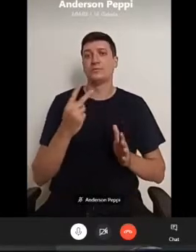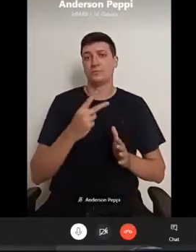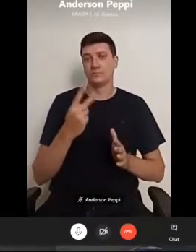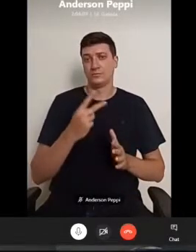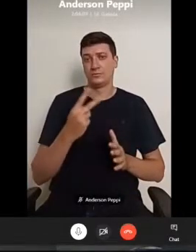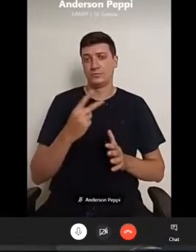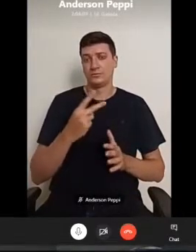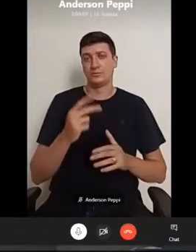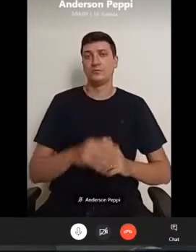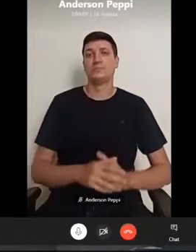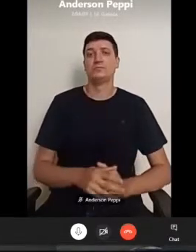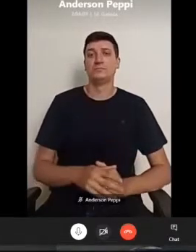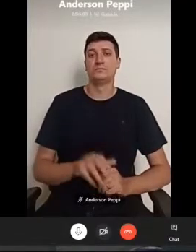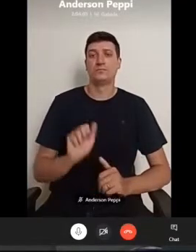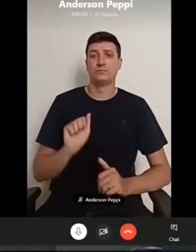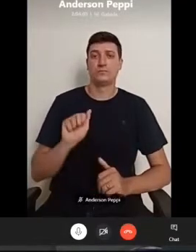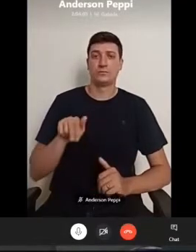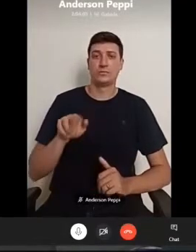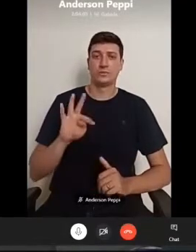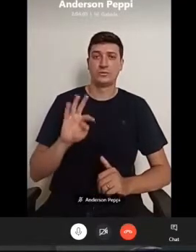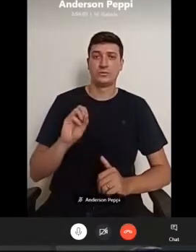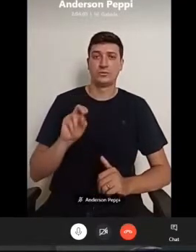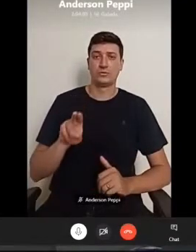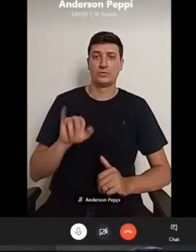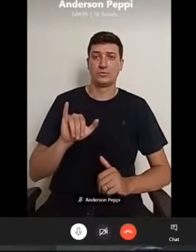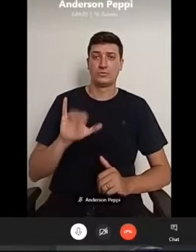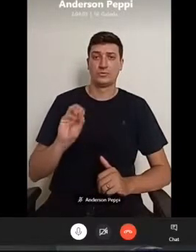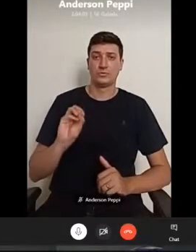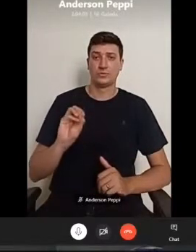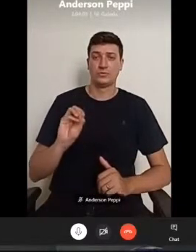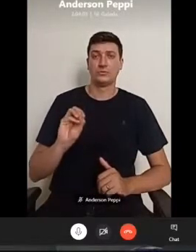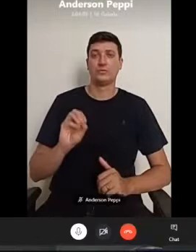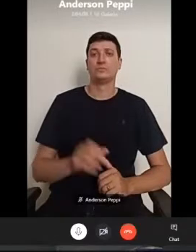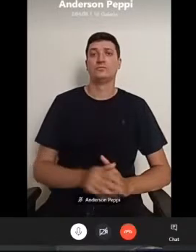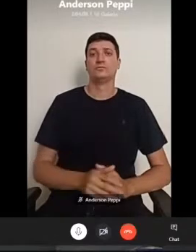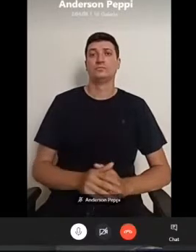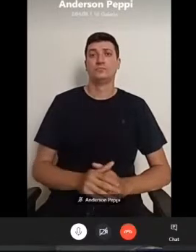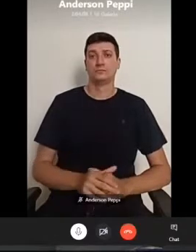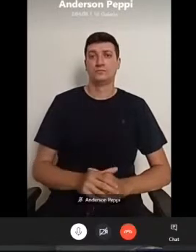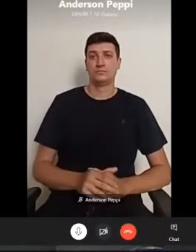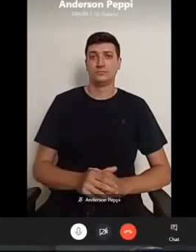Antônio Carlos Vaz de Almeida, vereador Cula.